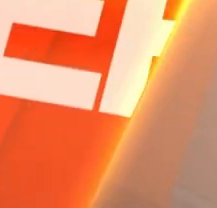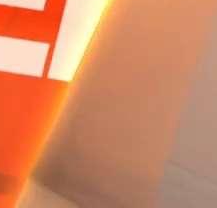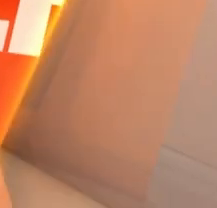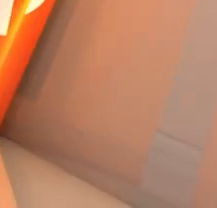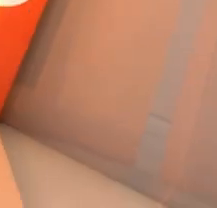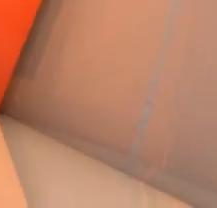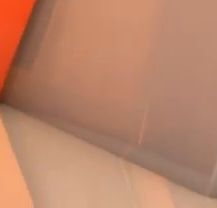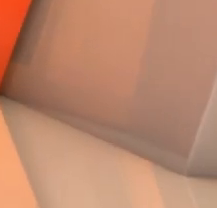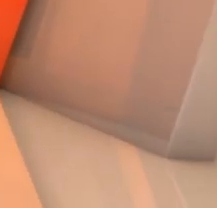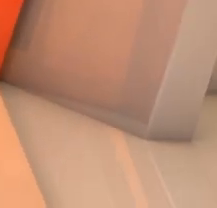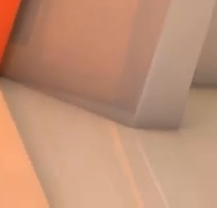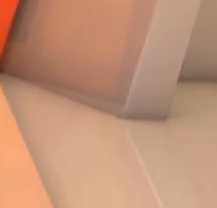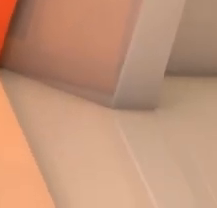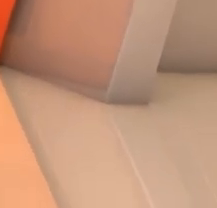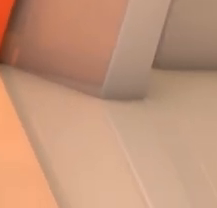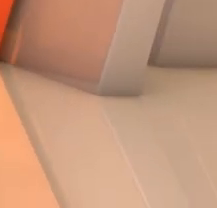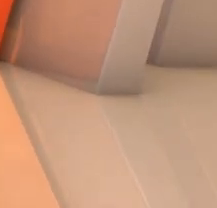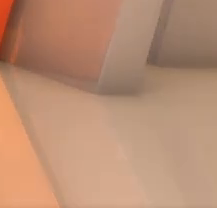E aí